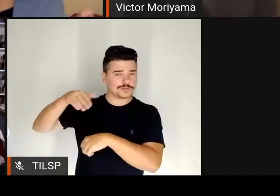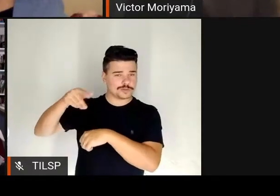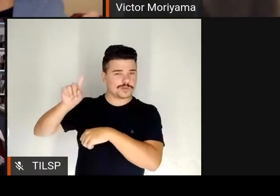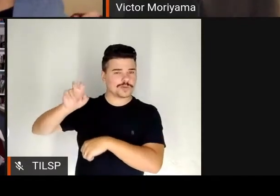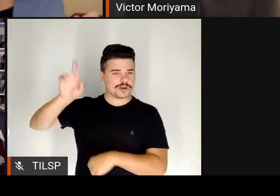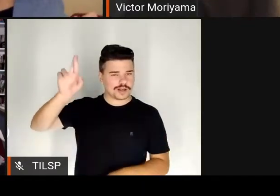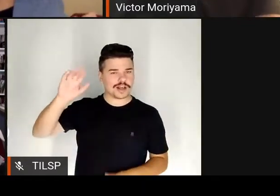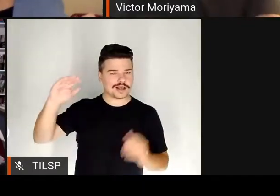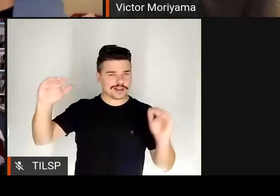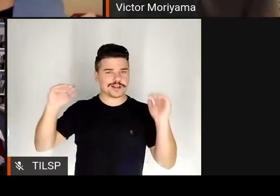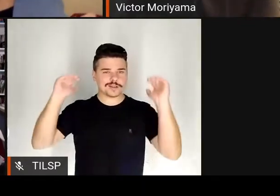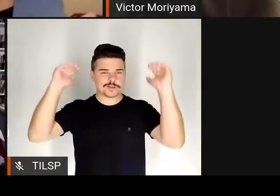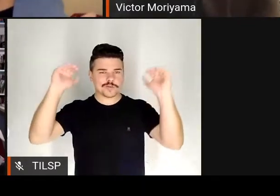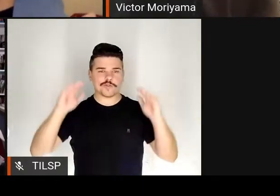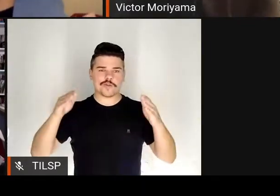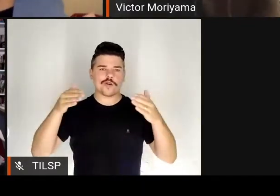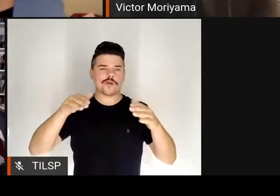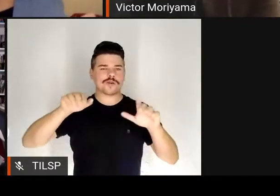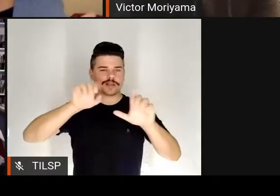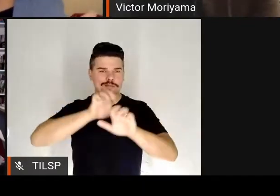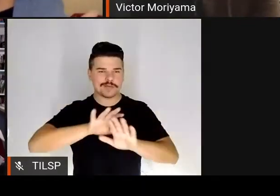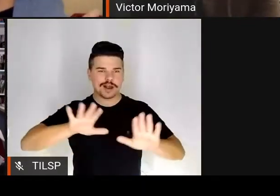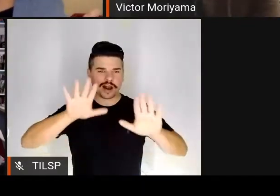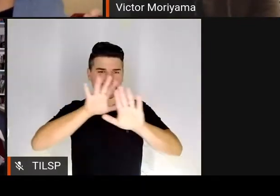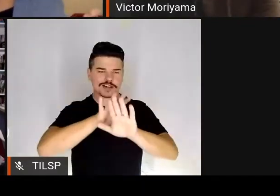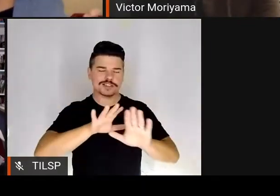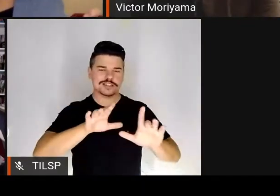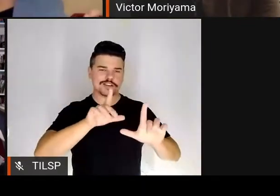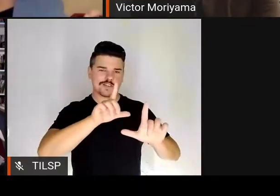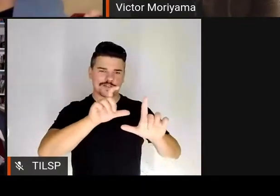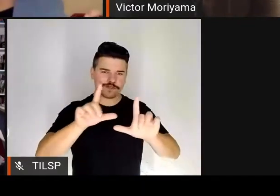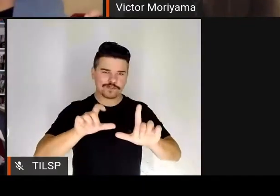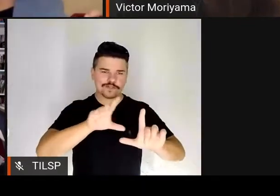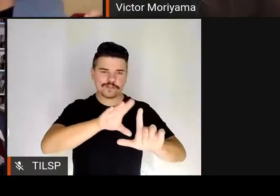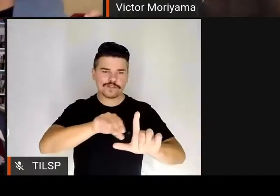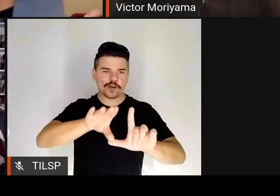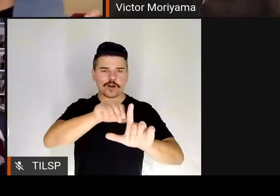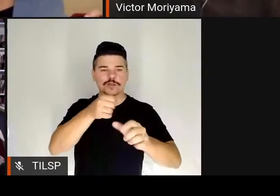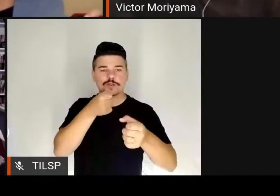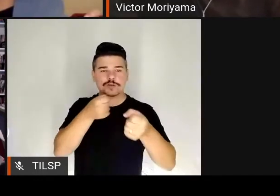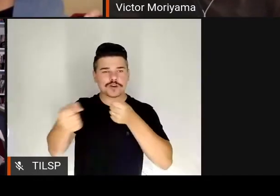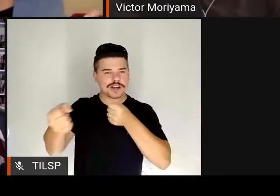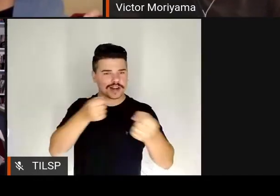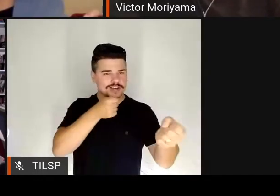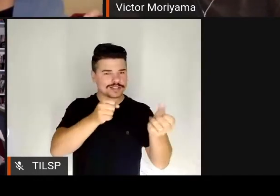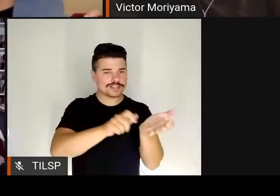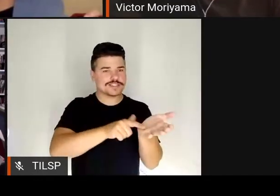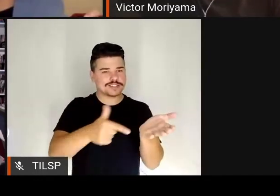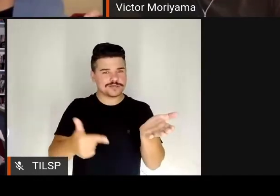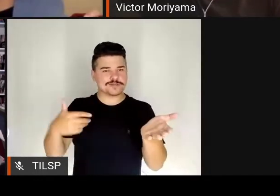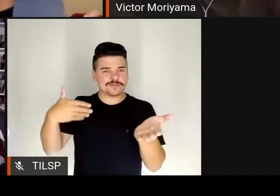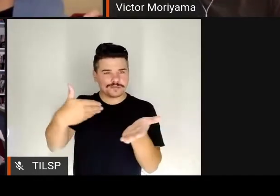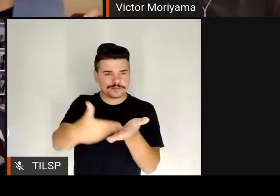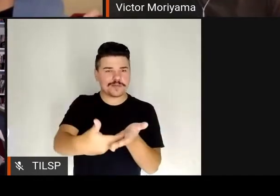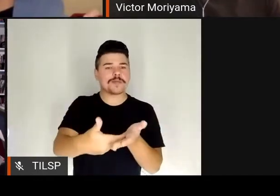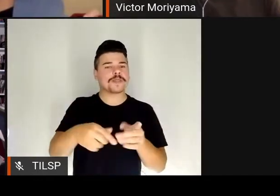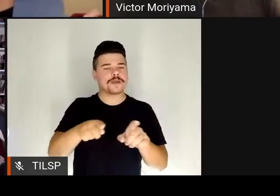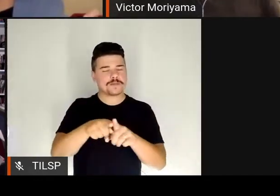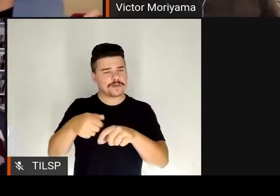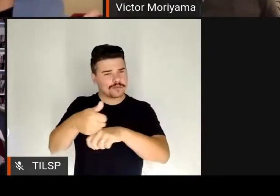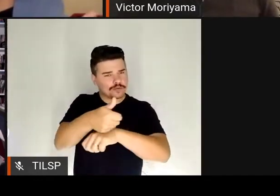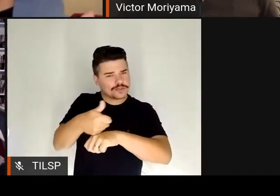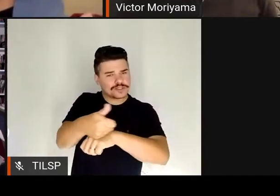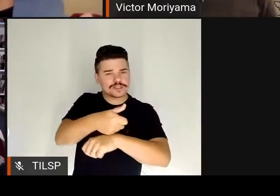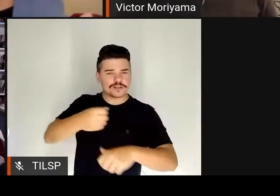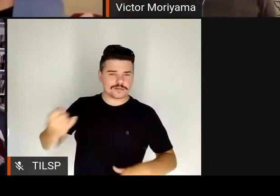ligadas ao fotojornalismo, ligadas às questões do fotojornalismo de vertente humanista, né, com uma produção muito